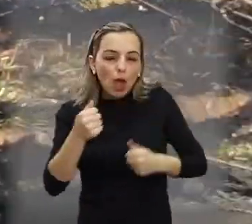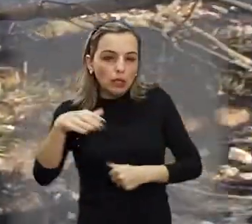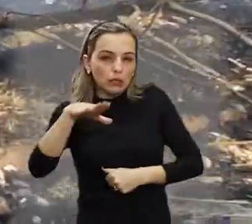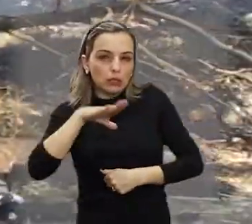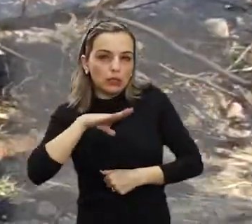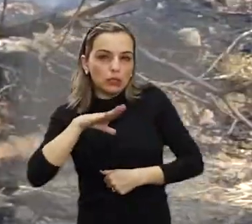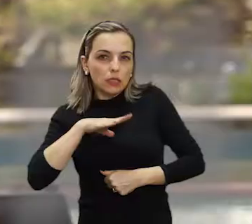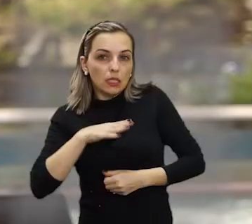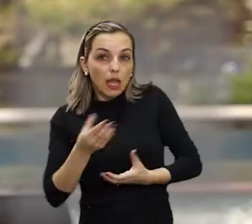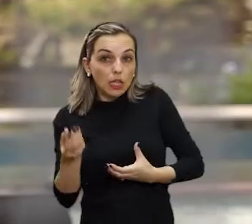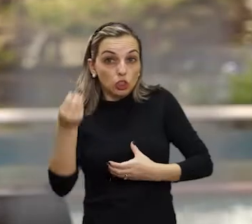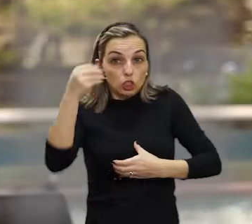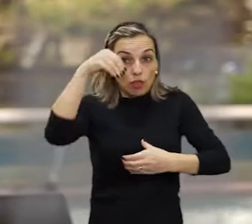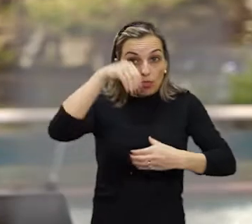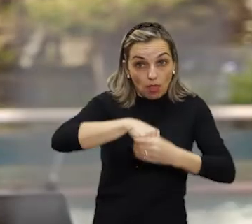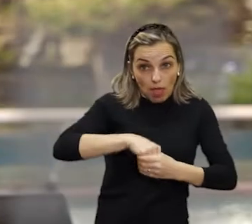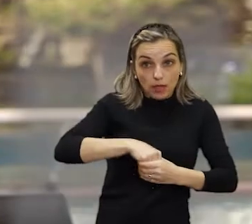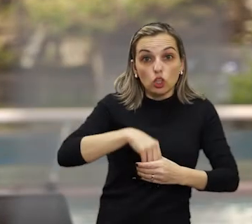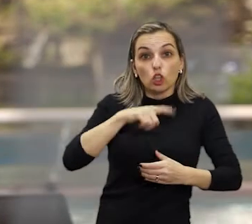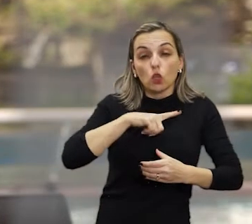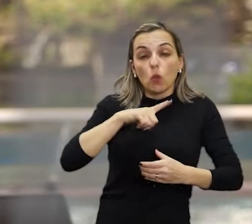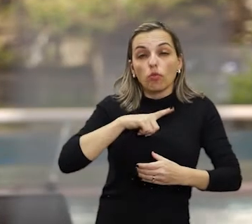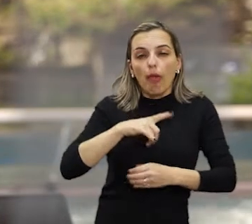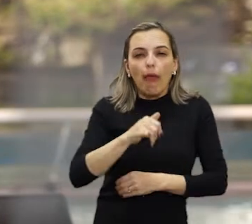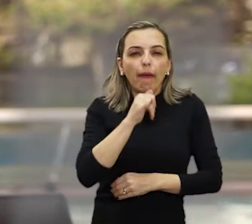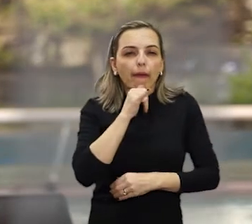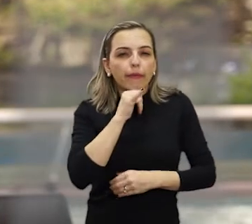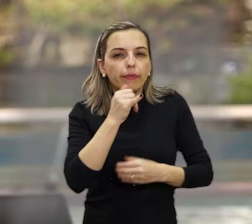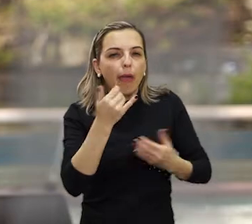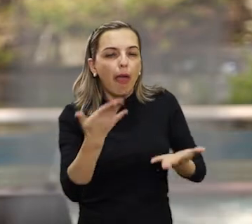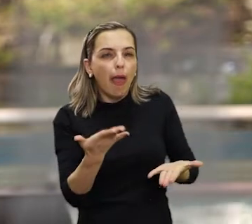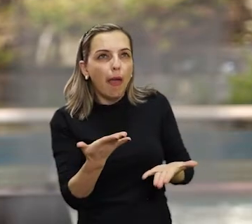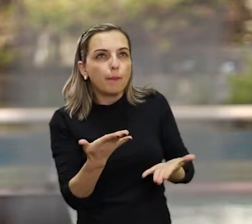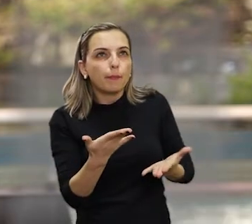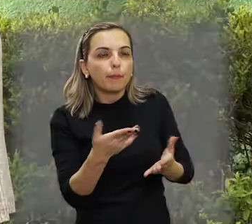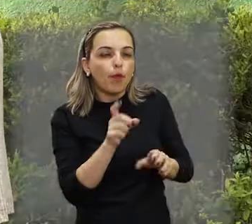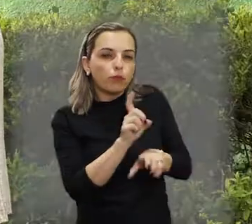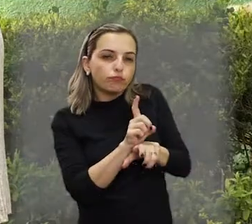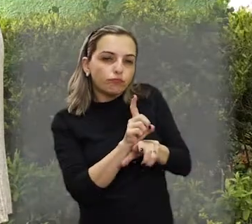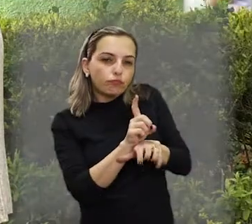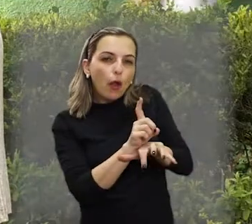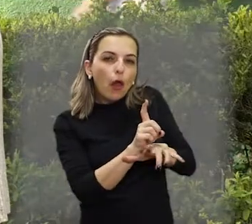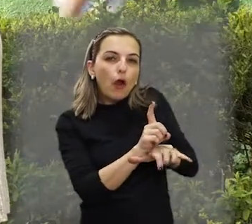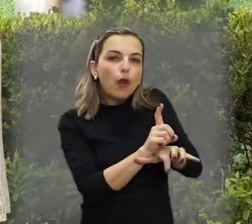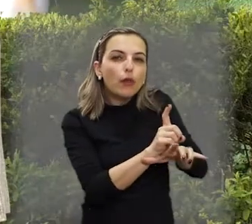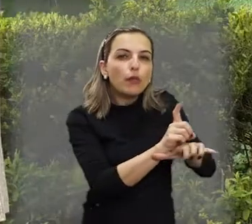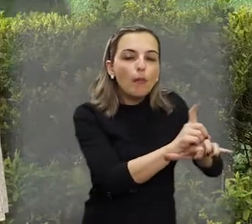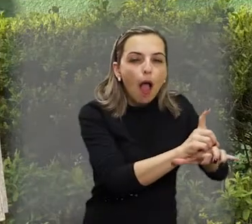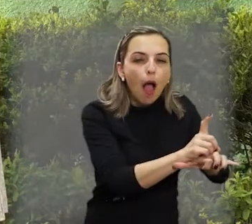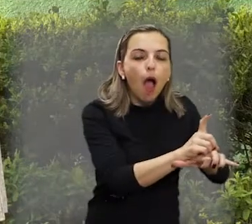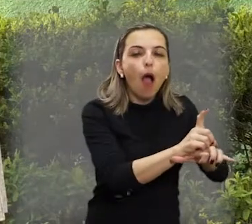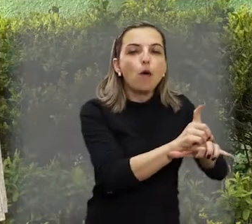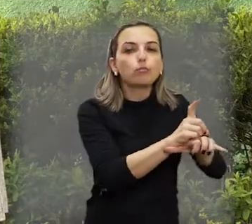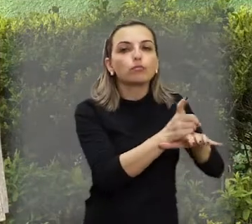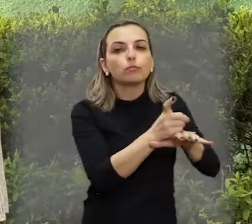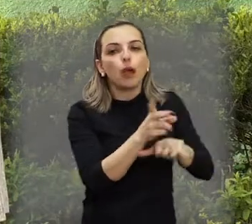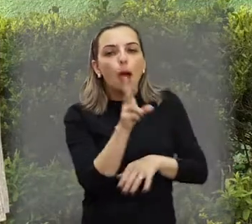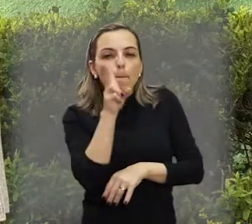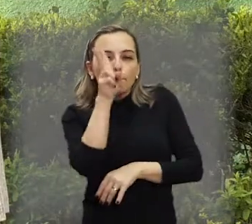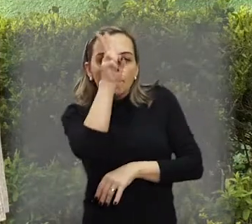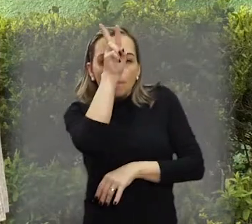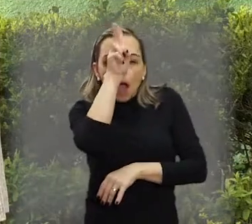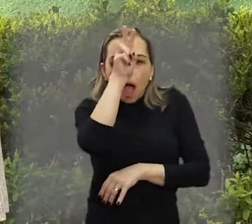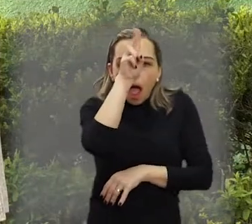pequenos mamíferos, também sofrem o prejuízo quando ocorrem essas queimadas. E a gente tem a fauna que é